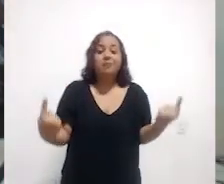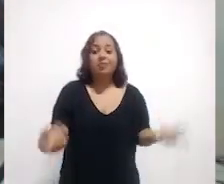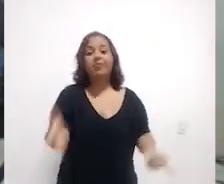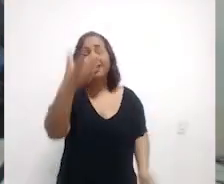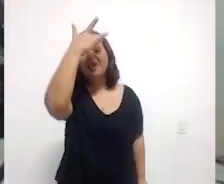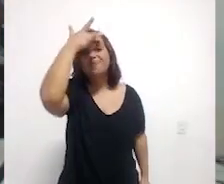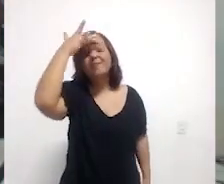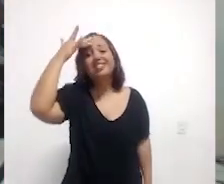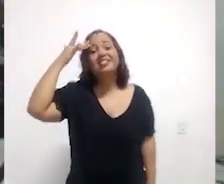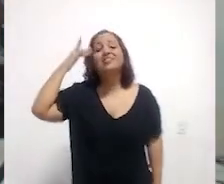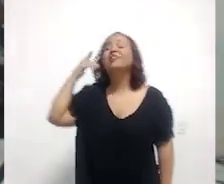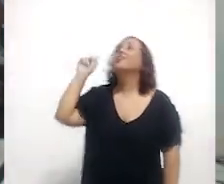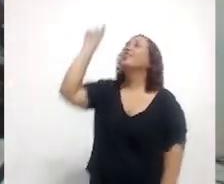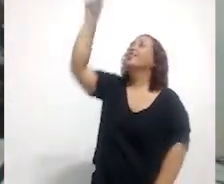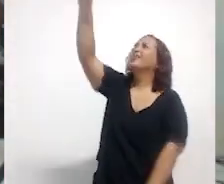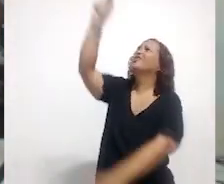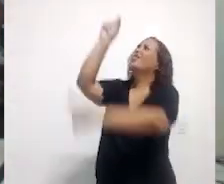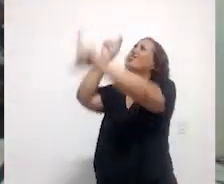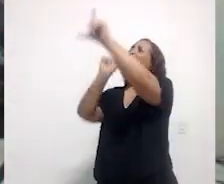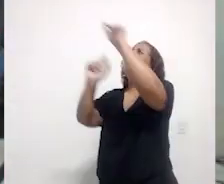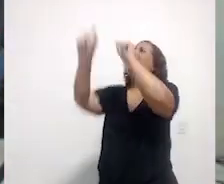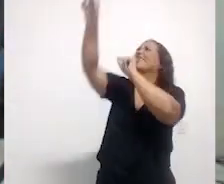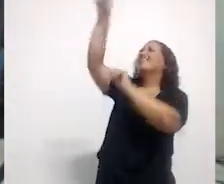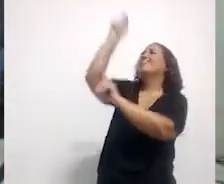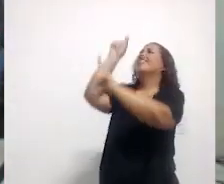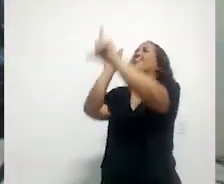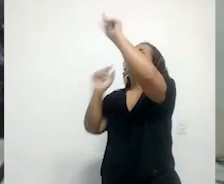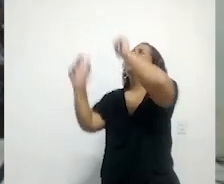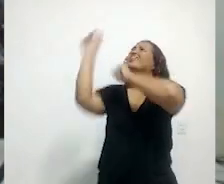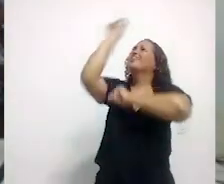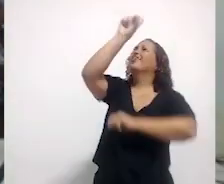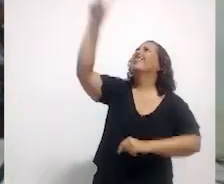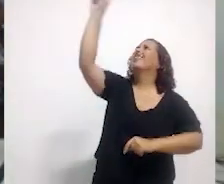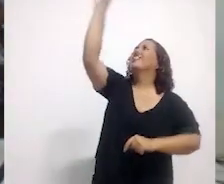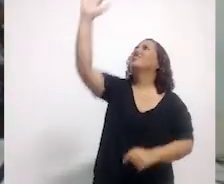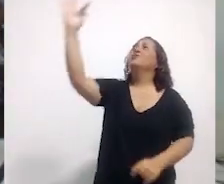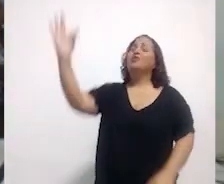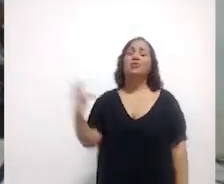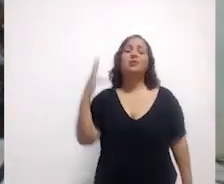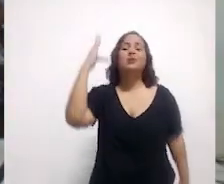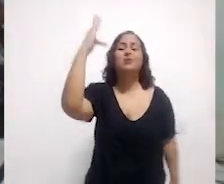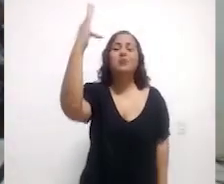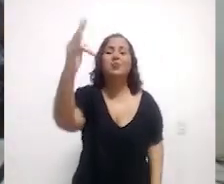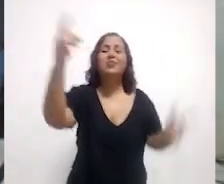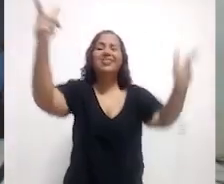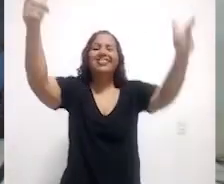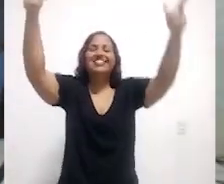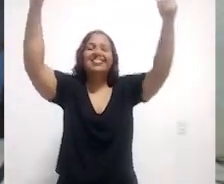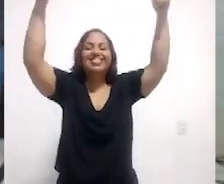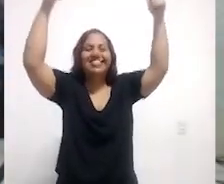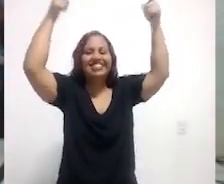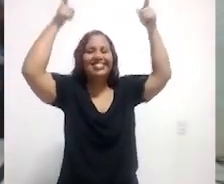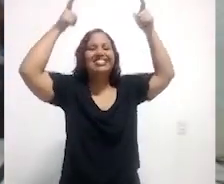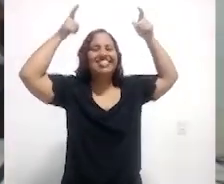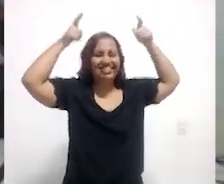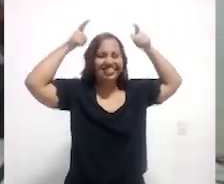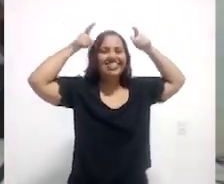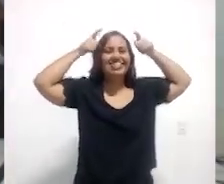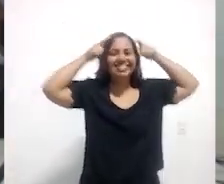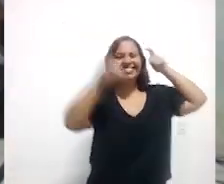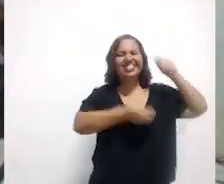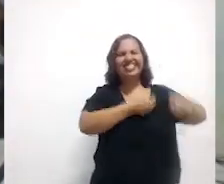mas aquele que a ti escolher, o tesouro maior terá.